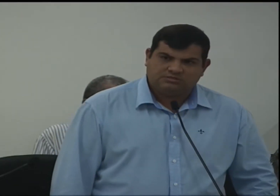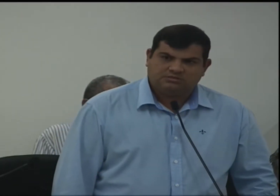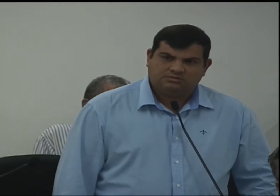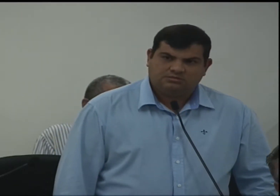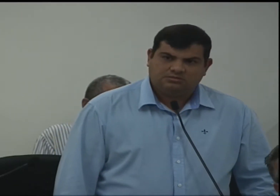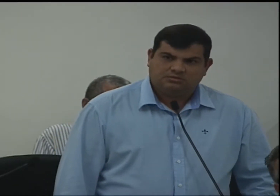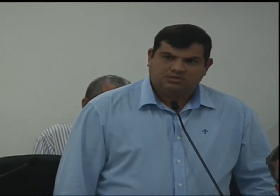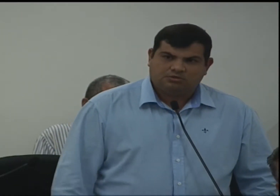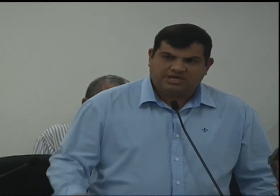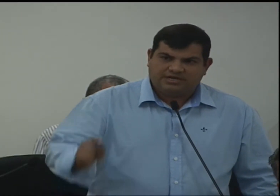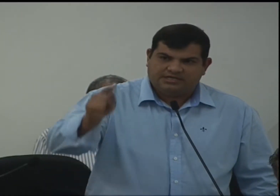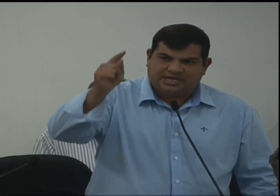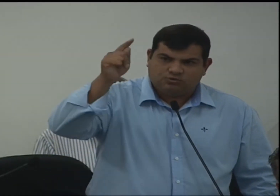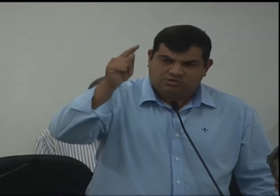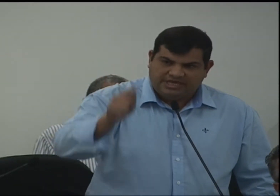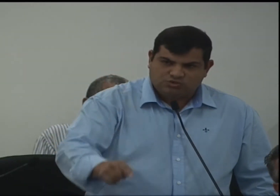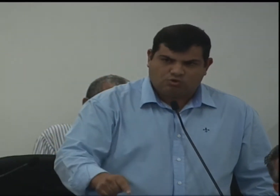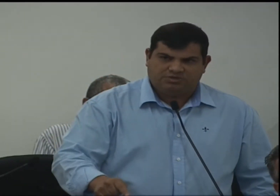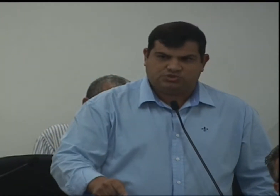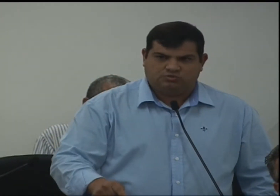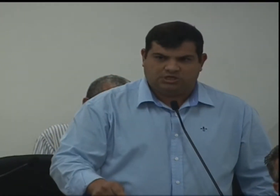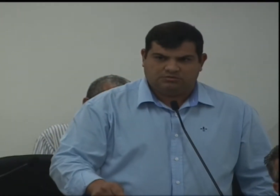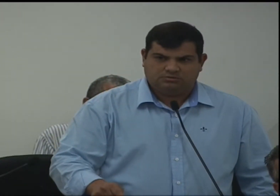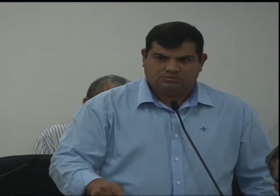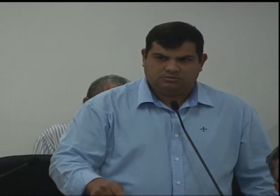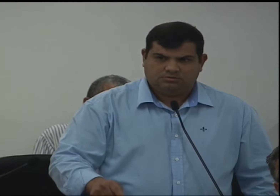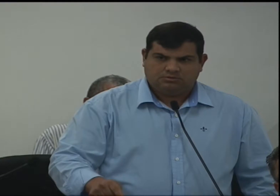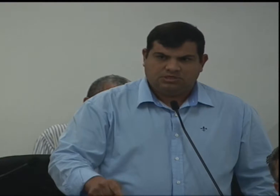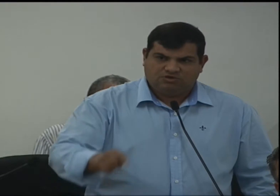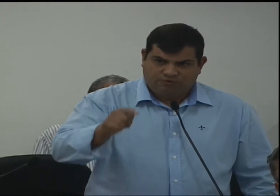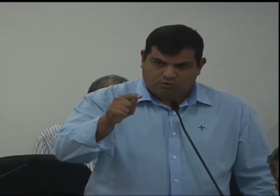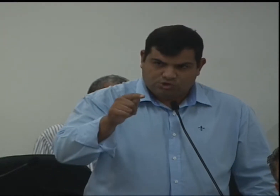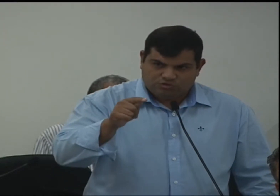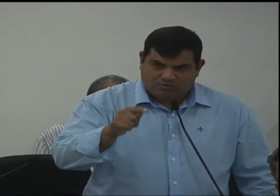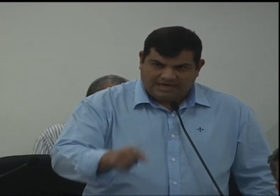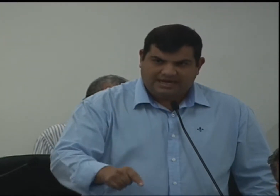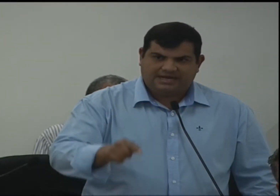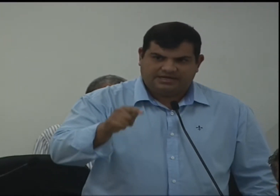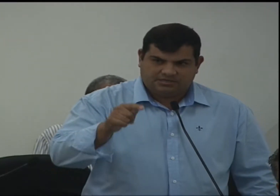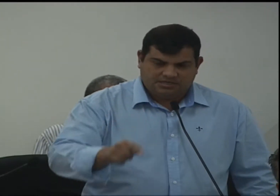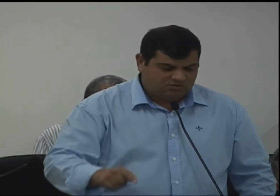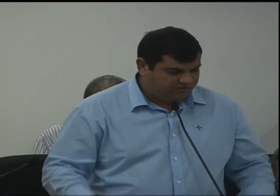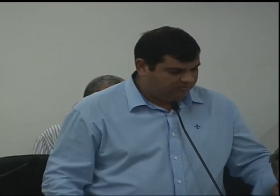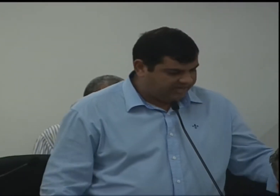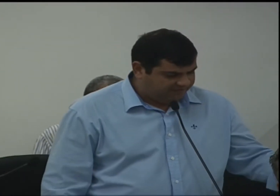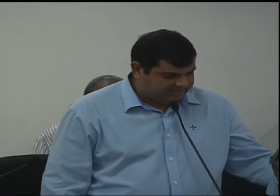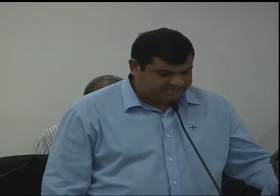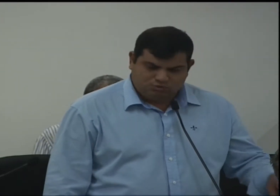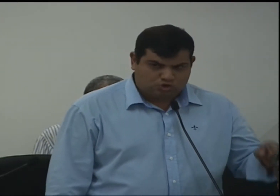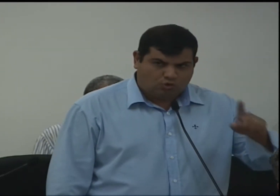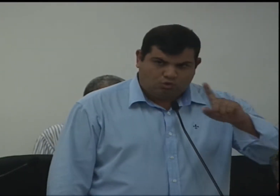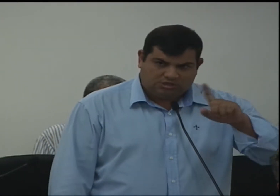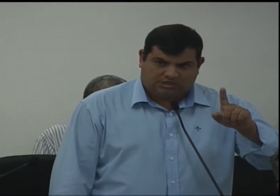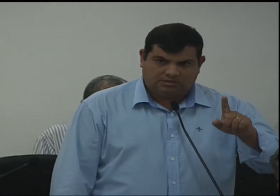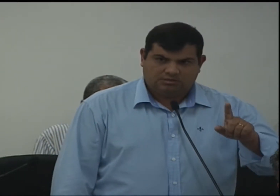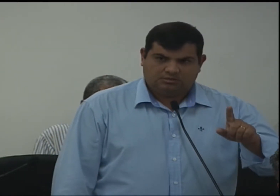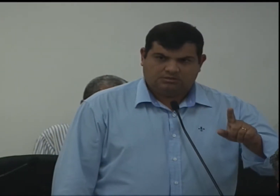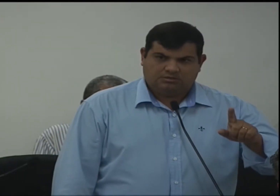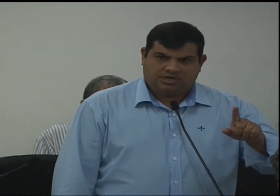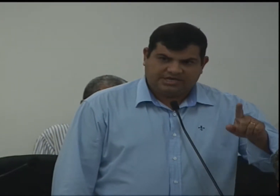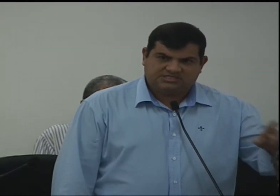bagunça. E eu tenho alertado desde o começo do ano. E eu vou continuar alertando. Quer fazer? Não sou